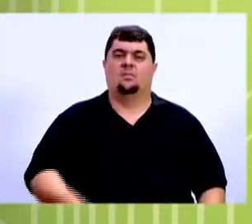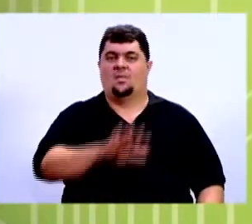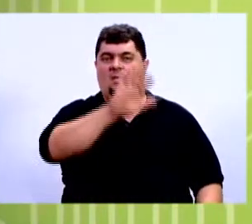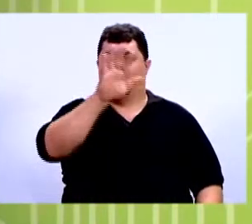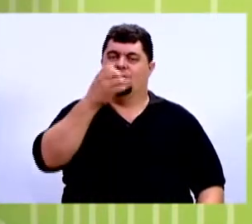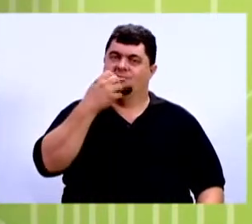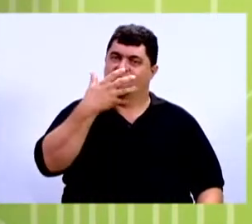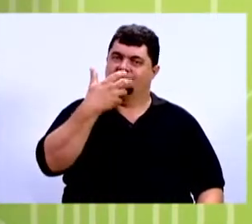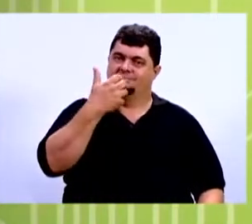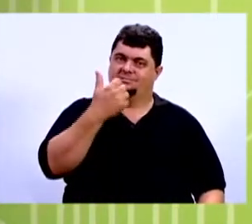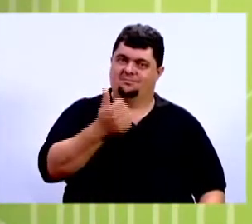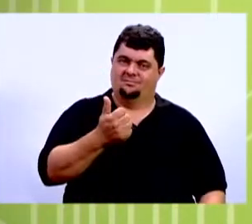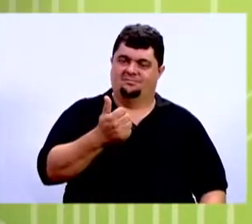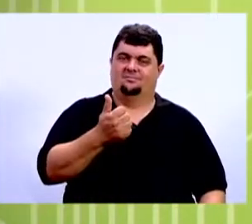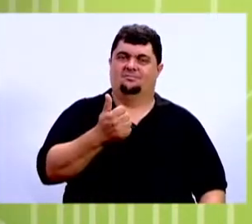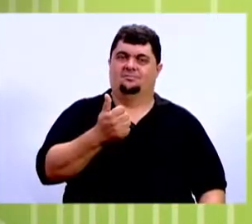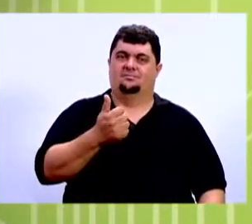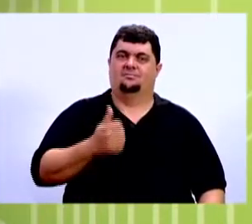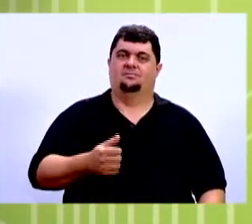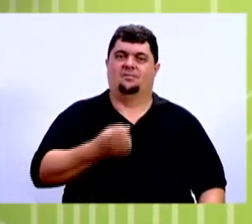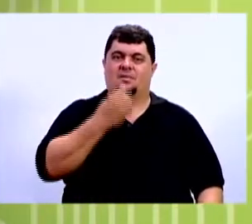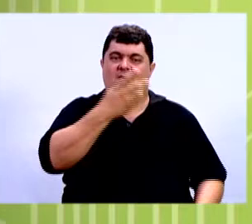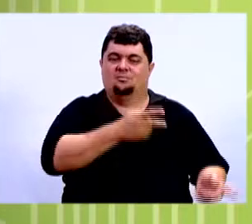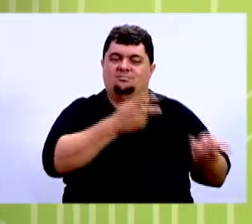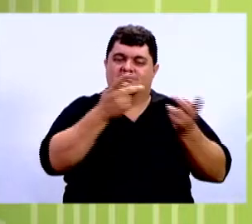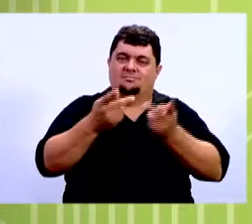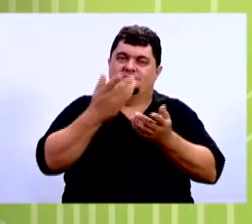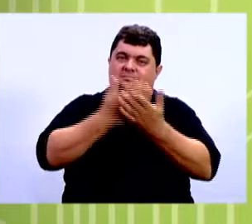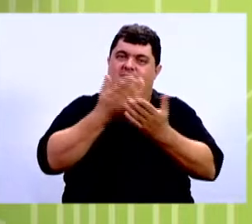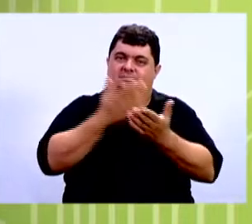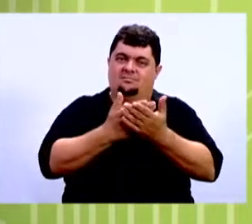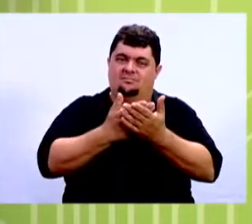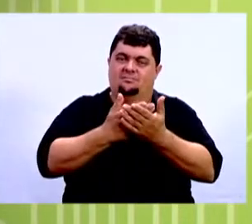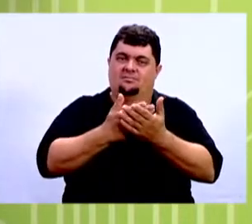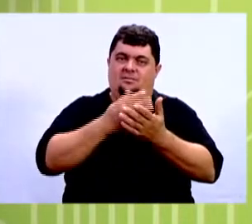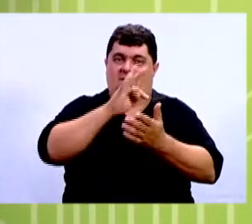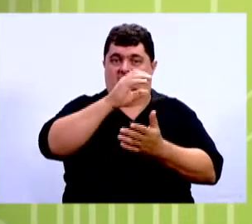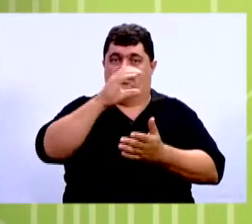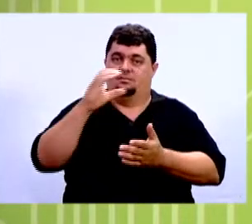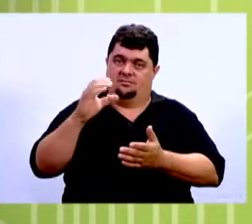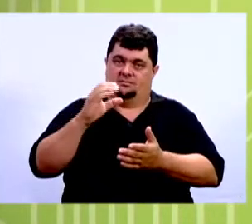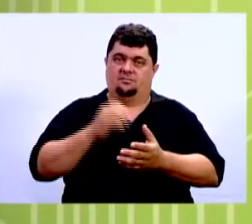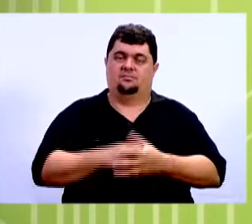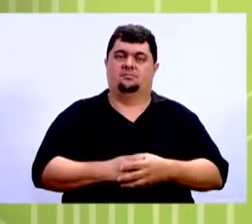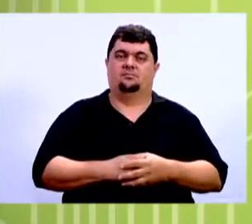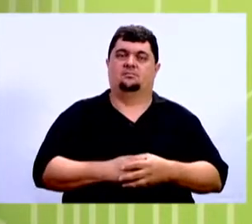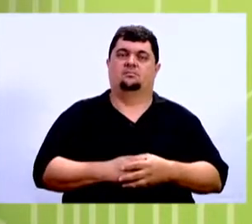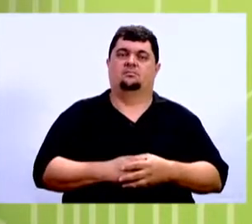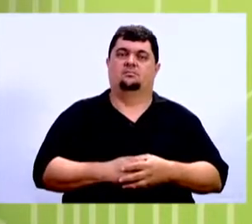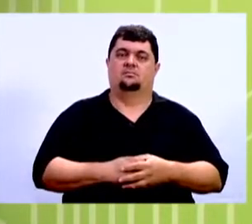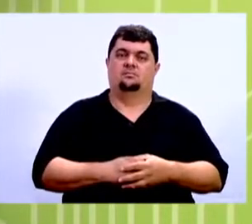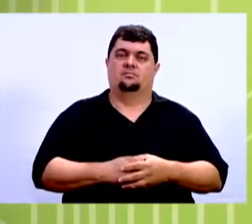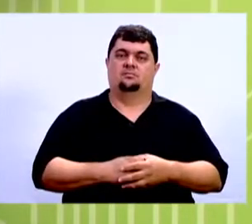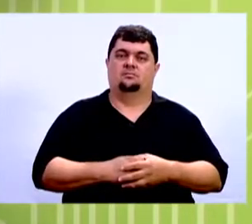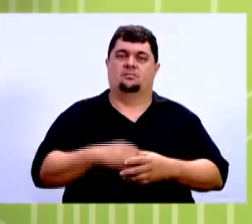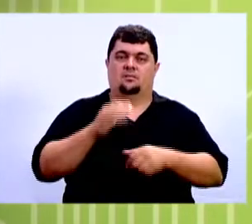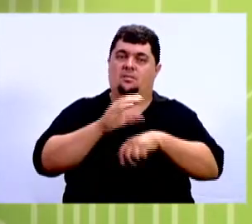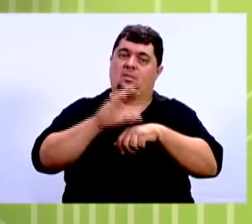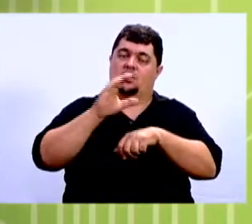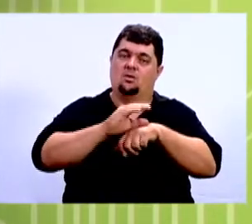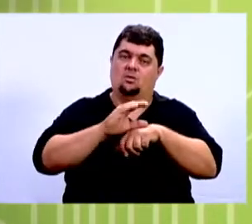Saudações a todos. Bem-vindo à nossa aula de trabalho de conclusão de curso, do nosso